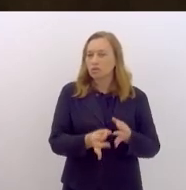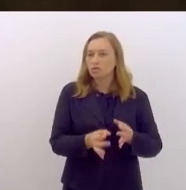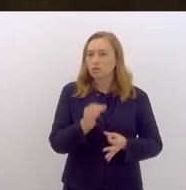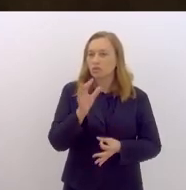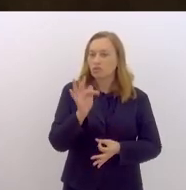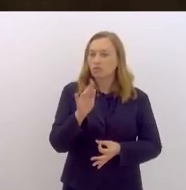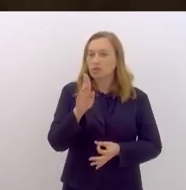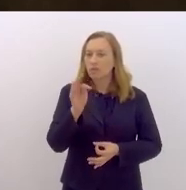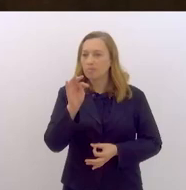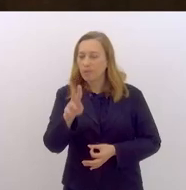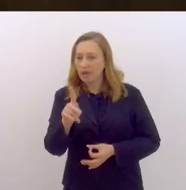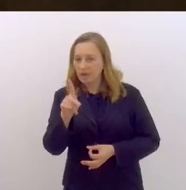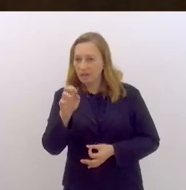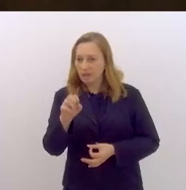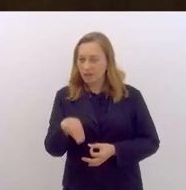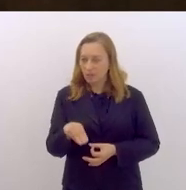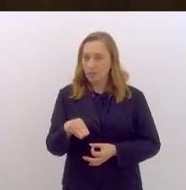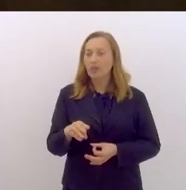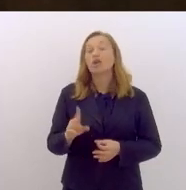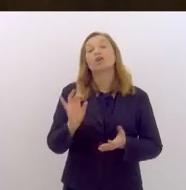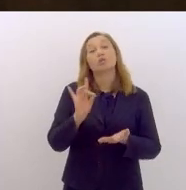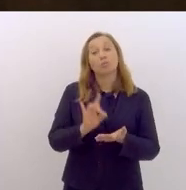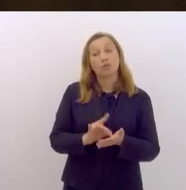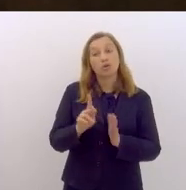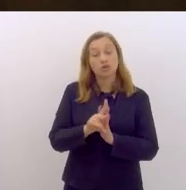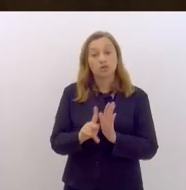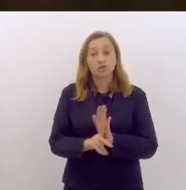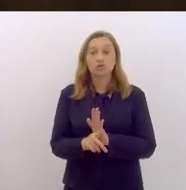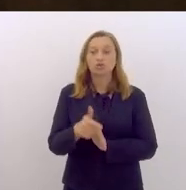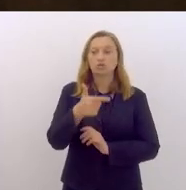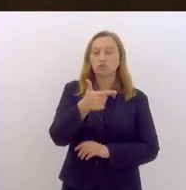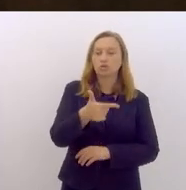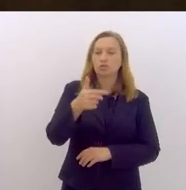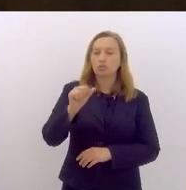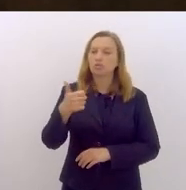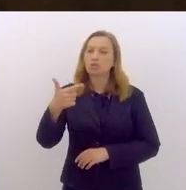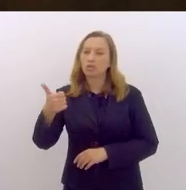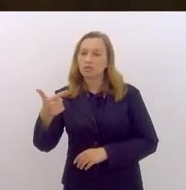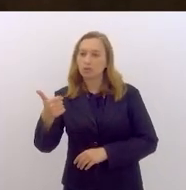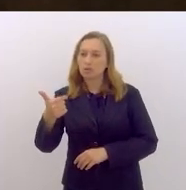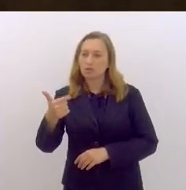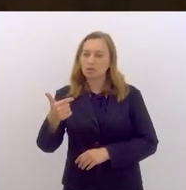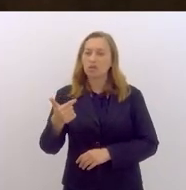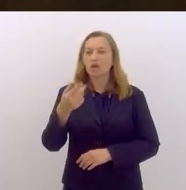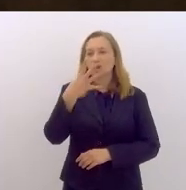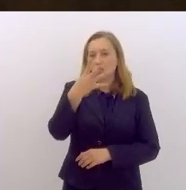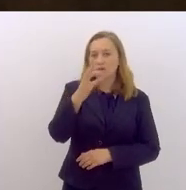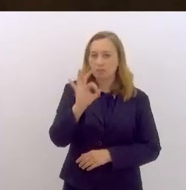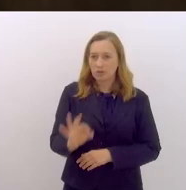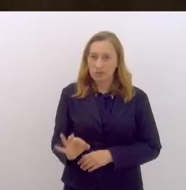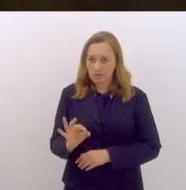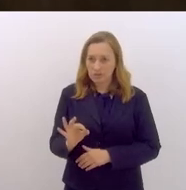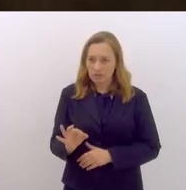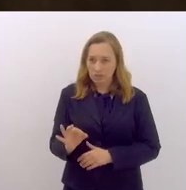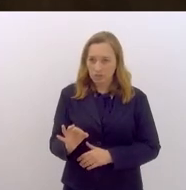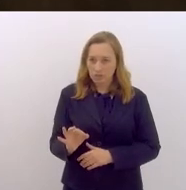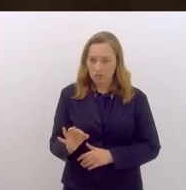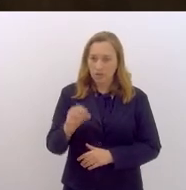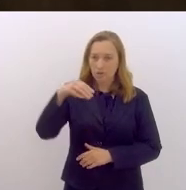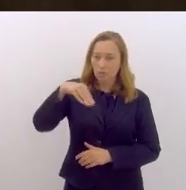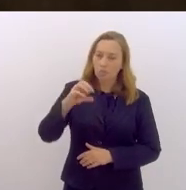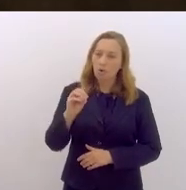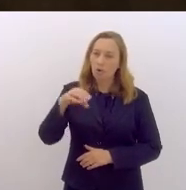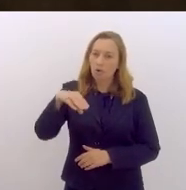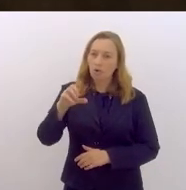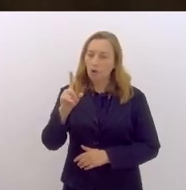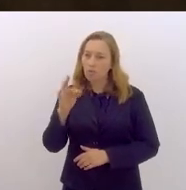FUNARPEN. Então, o projeto original de 2012 era 4% sobre